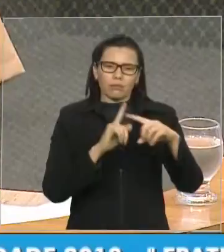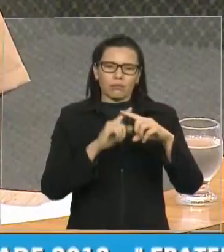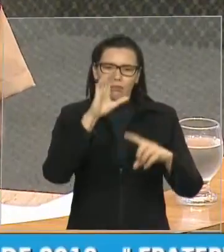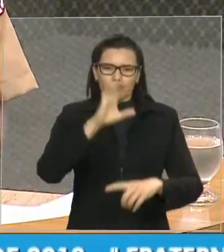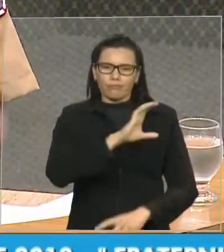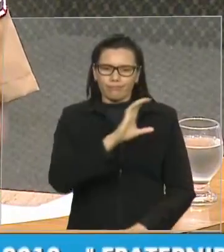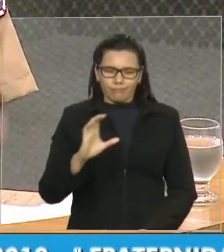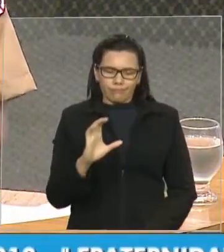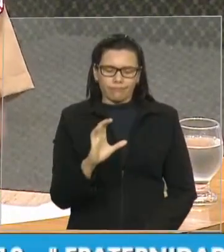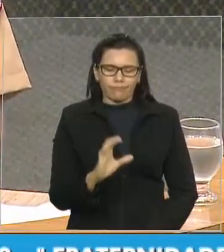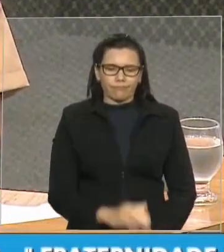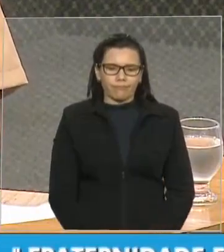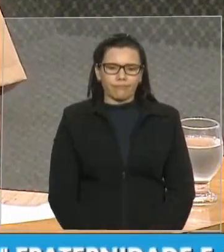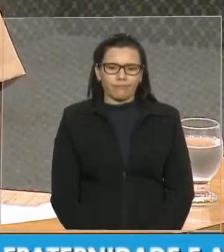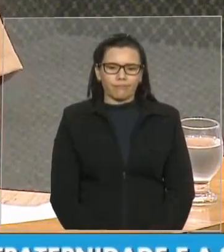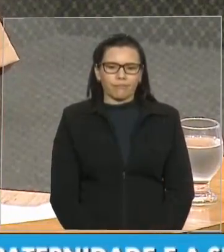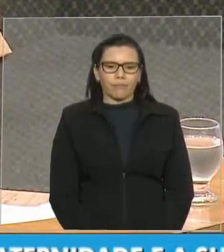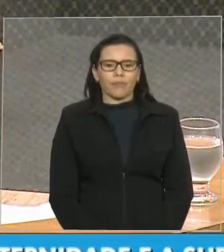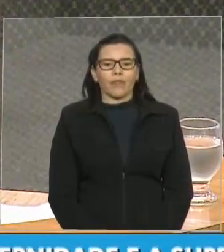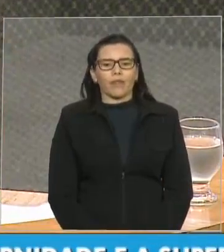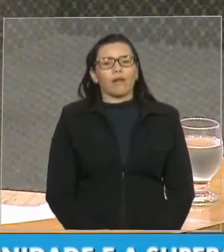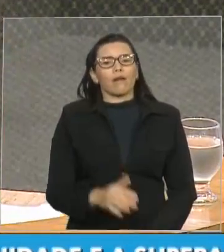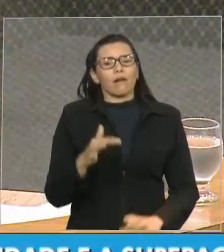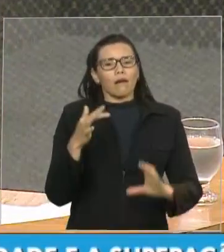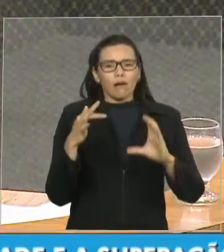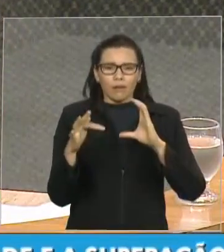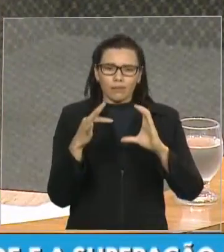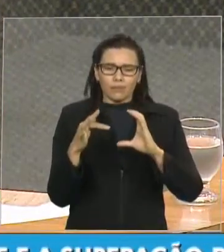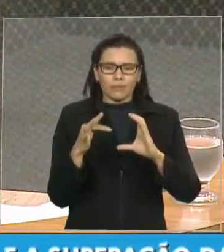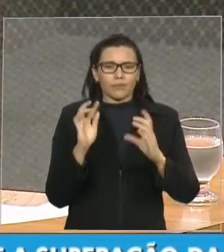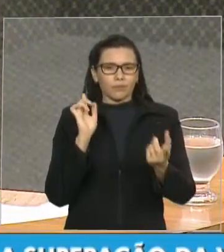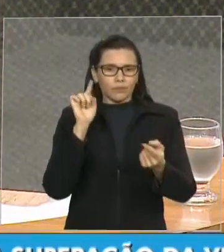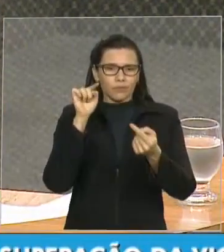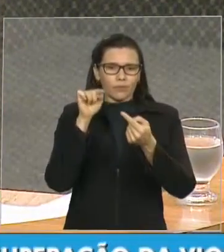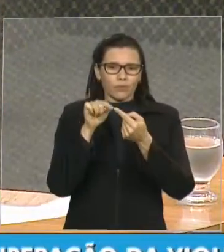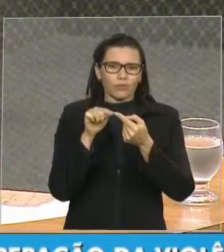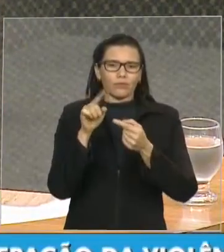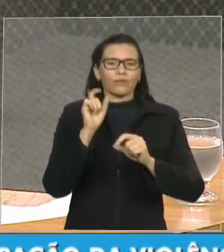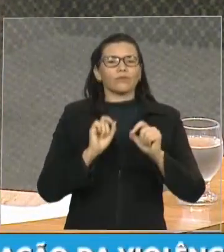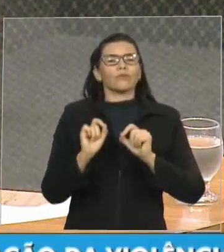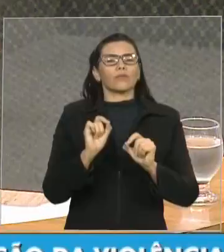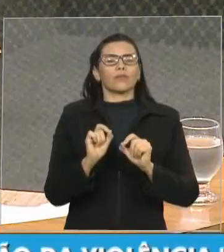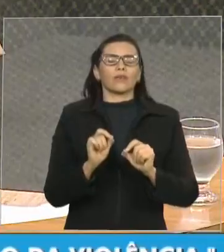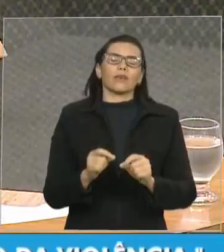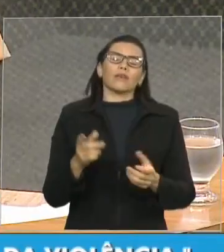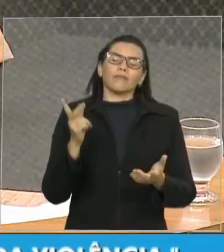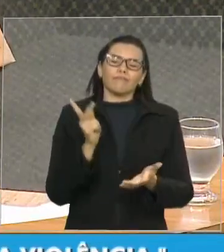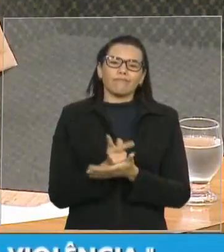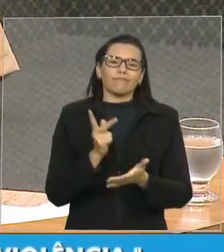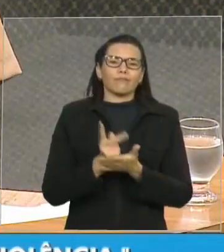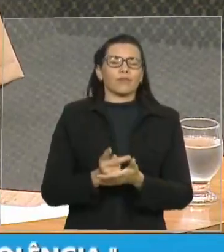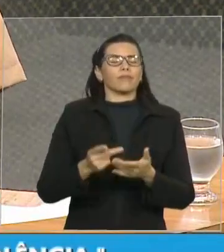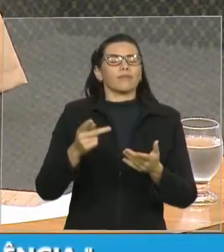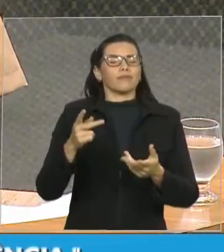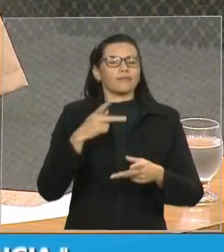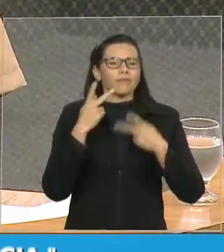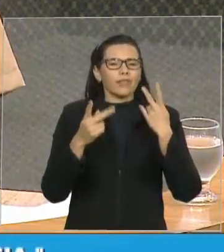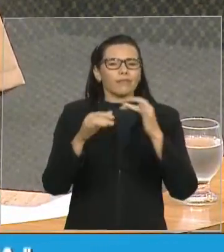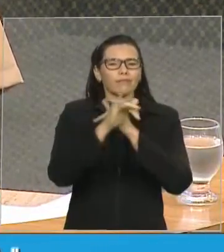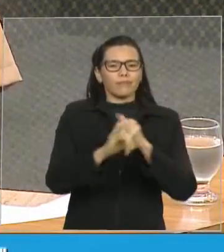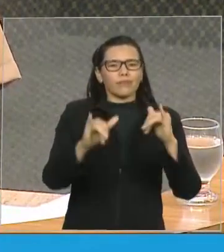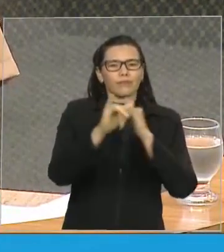maiores iniciativas de evangelização da Igreja Católica Apostólica e Romana, trabalhada aí